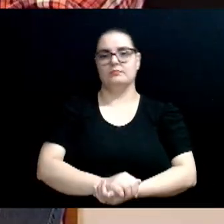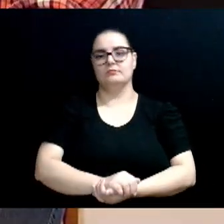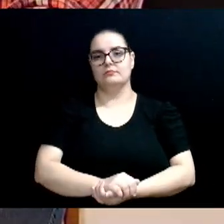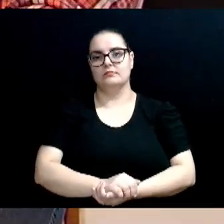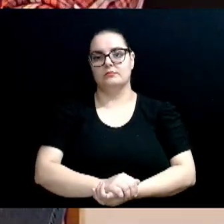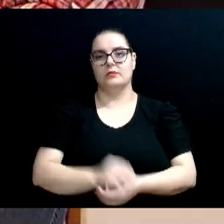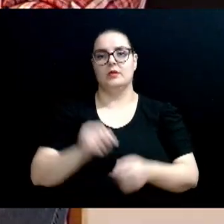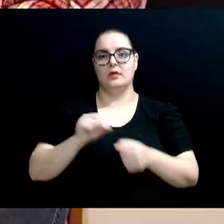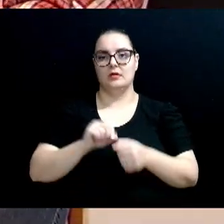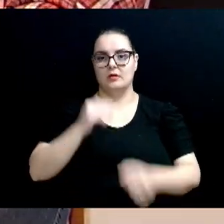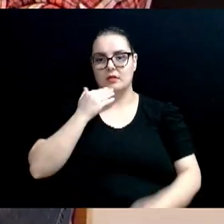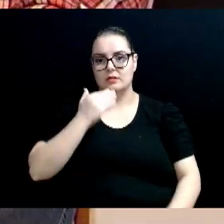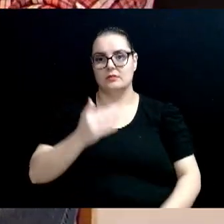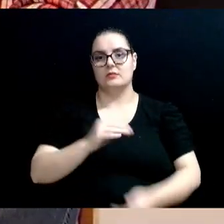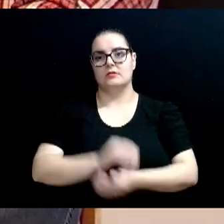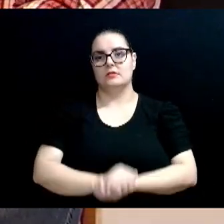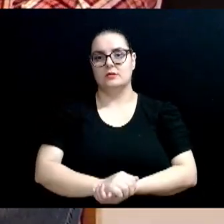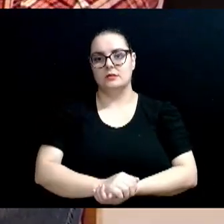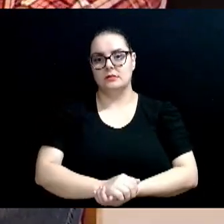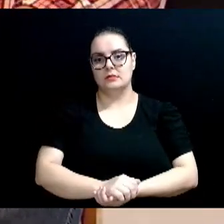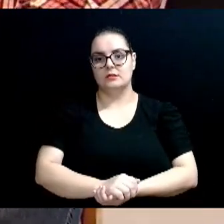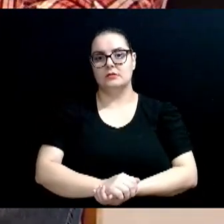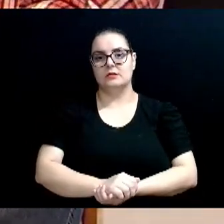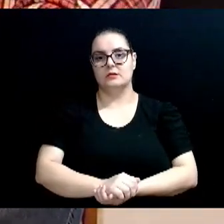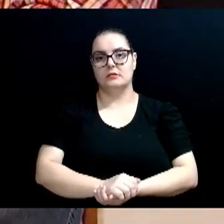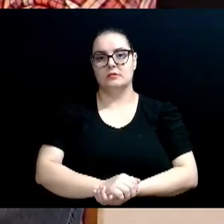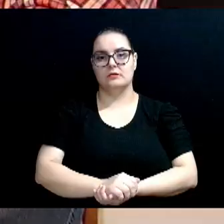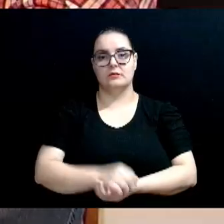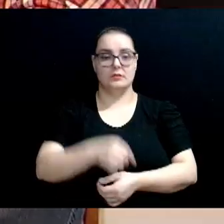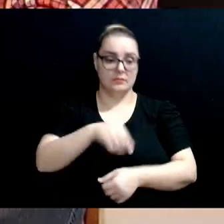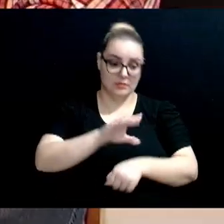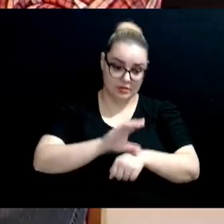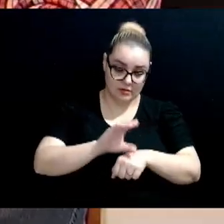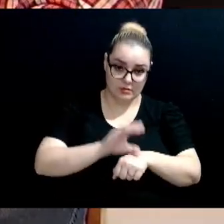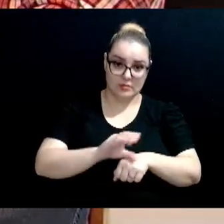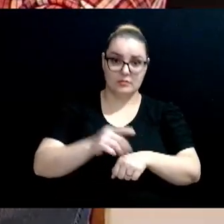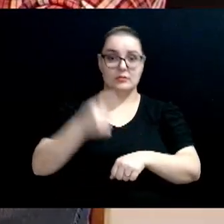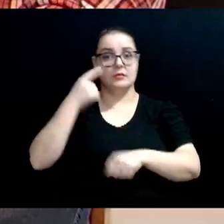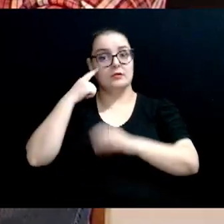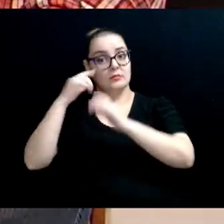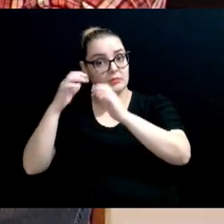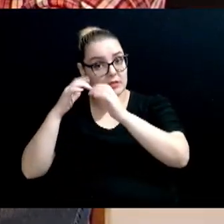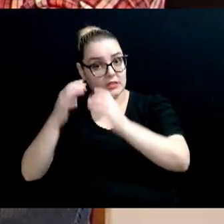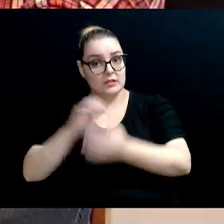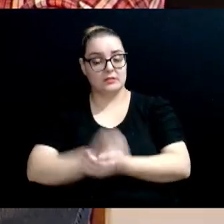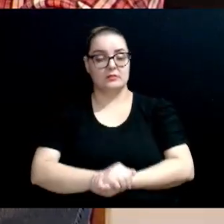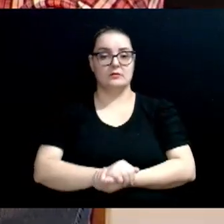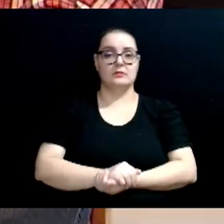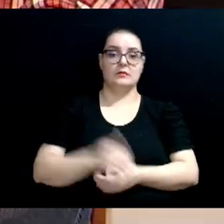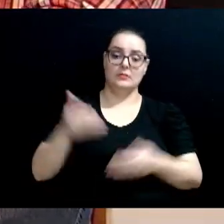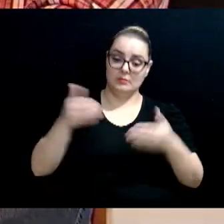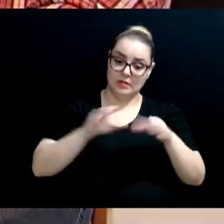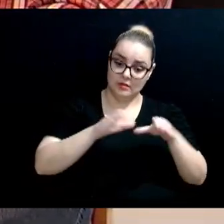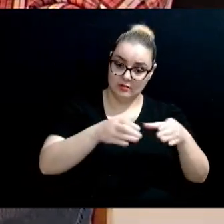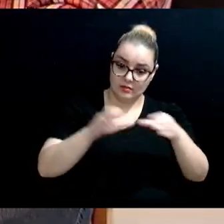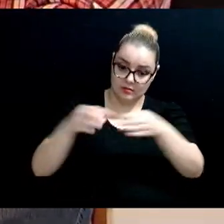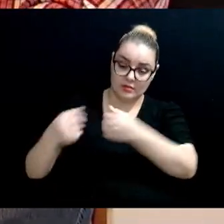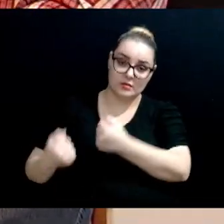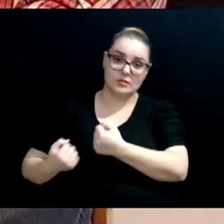faça o pedido, vá no curso, repense, participe dos grupos de